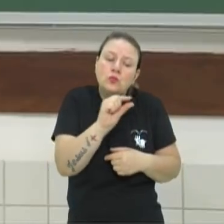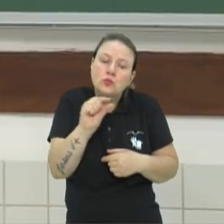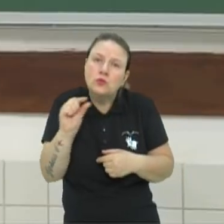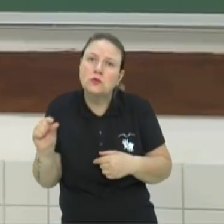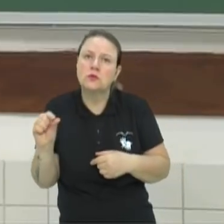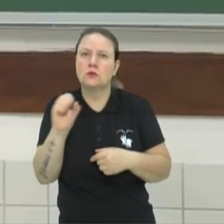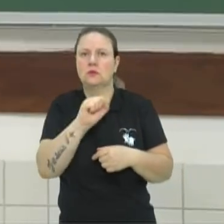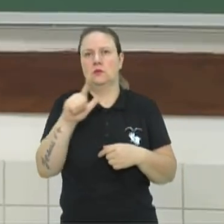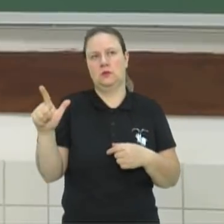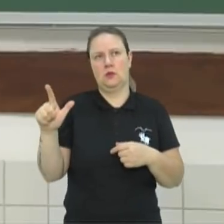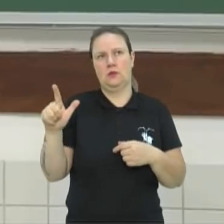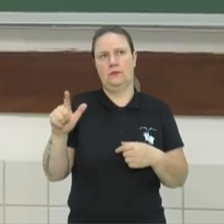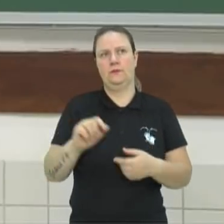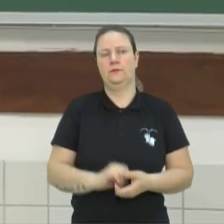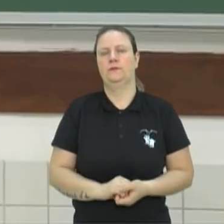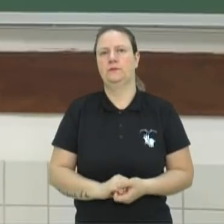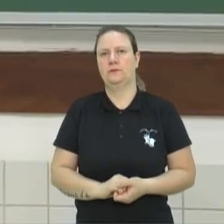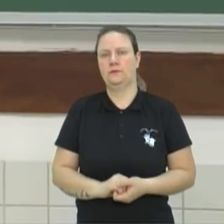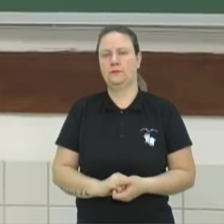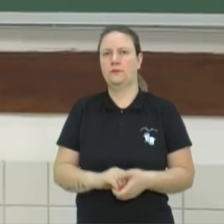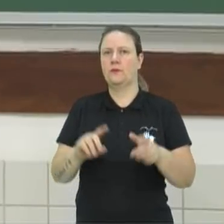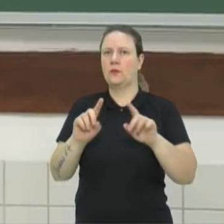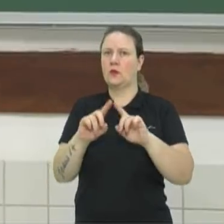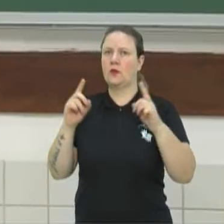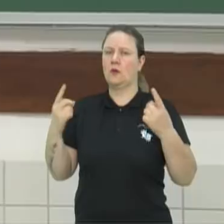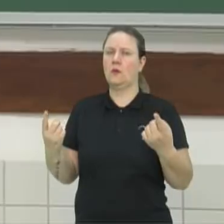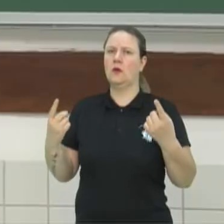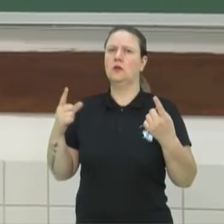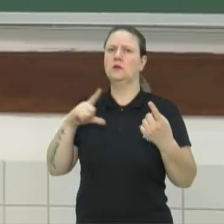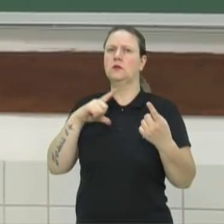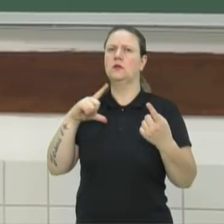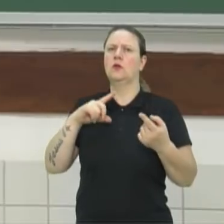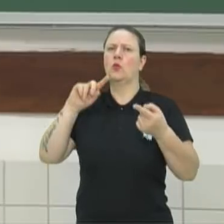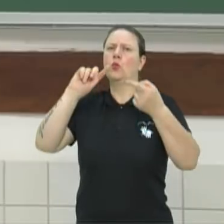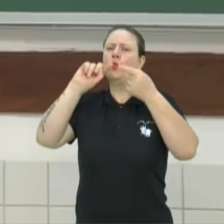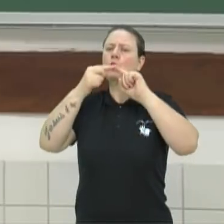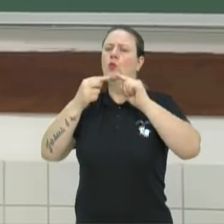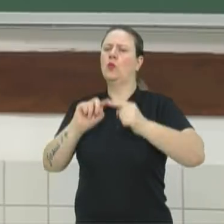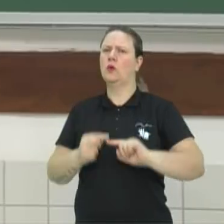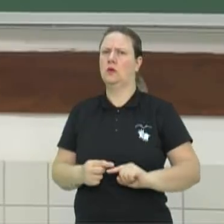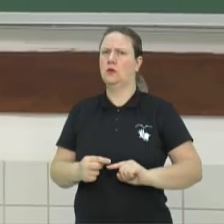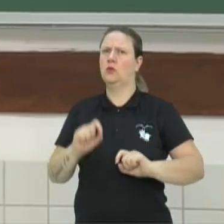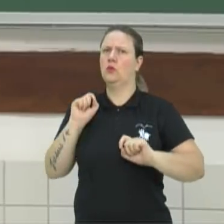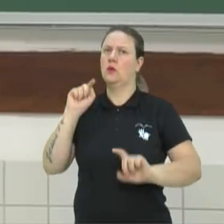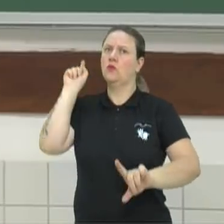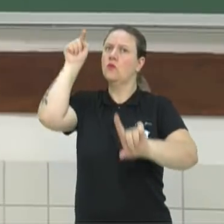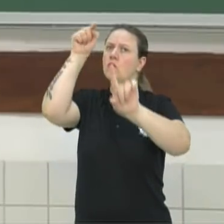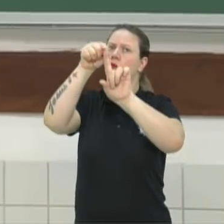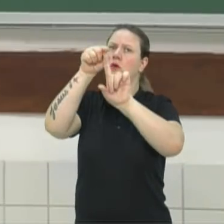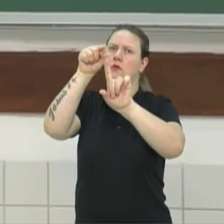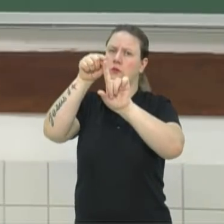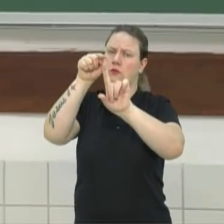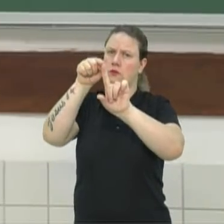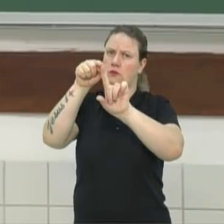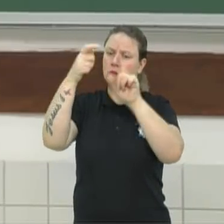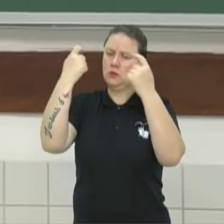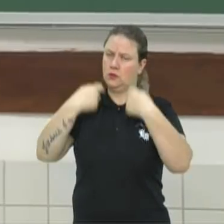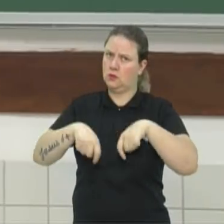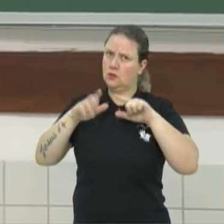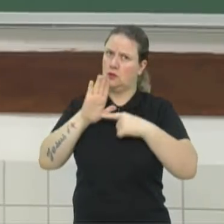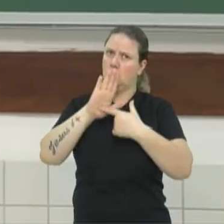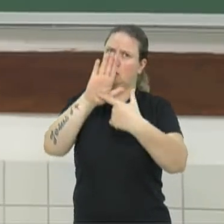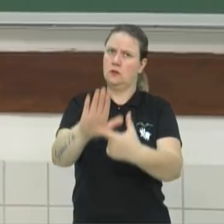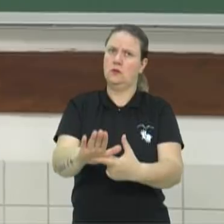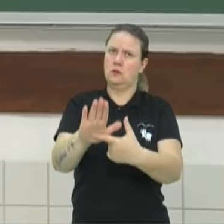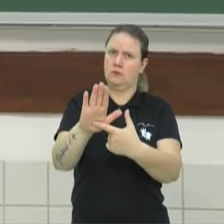na quando uma oração e outra estabelece uma relação de finalidade. É isso que eu estou perguntando para vocês. Dessa